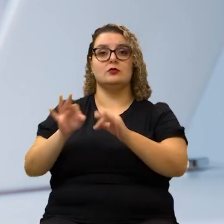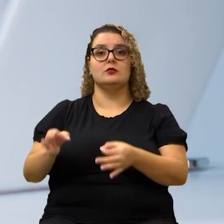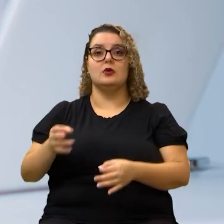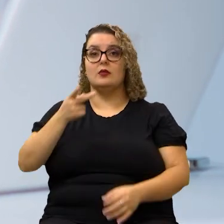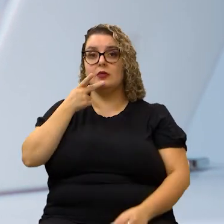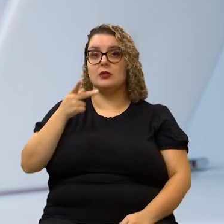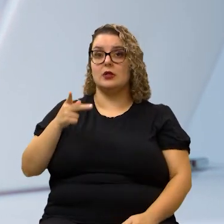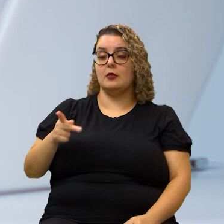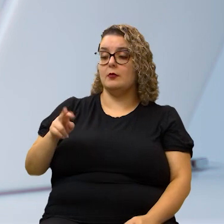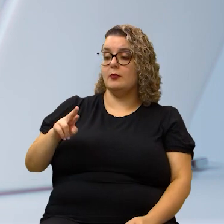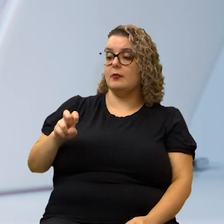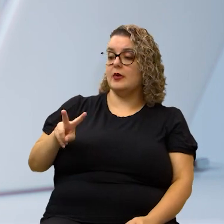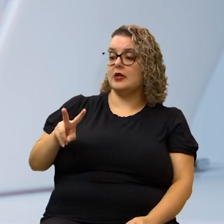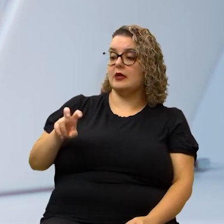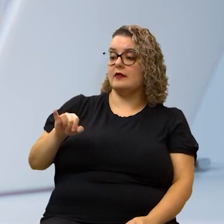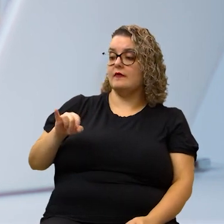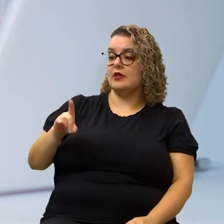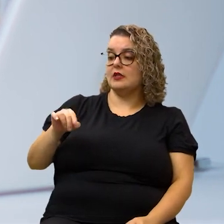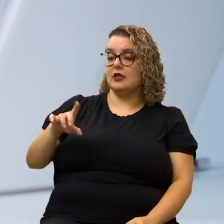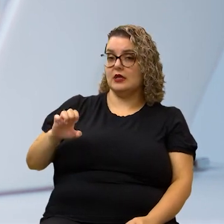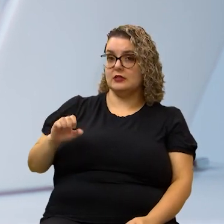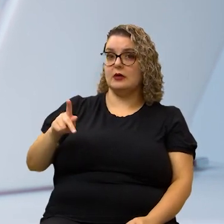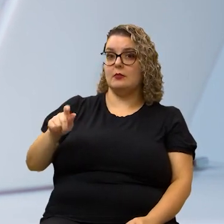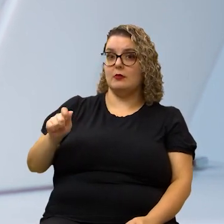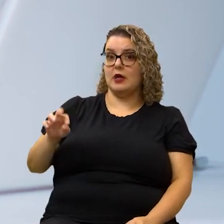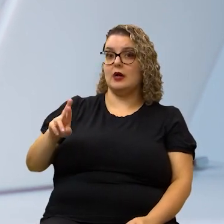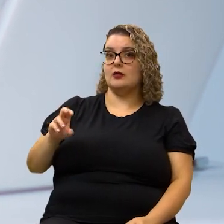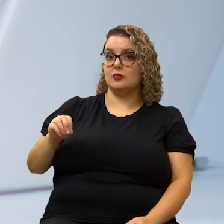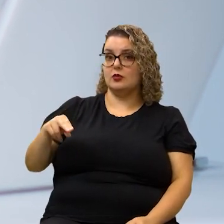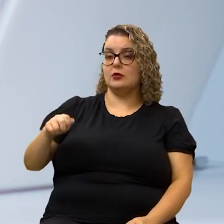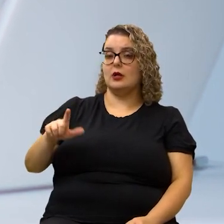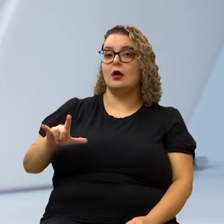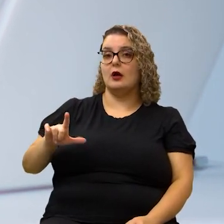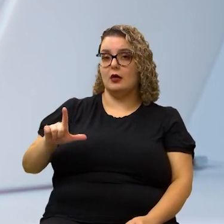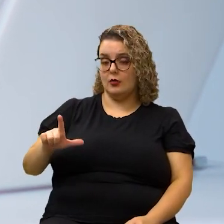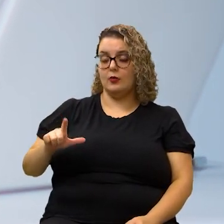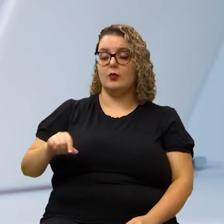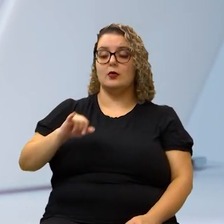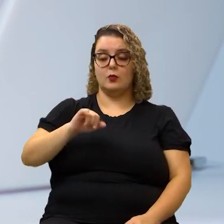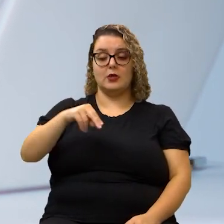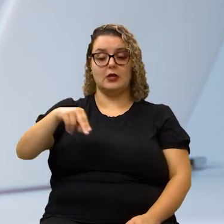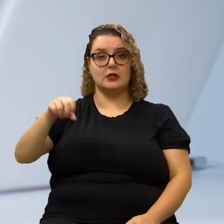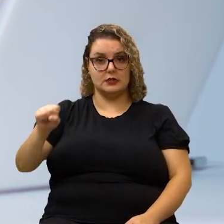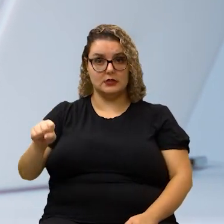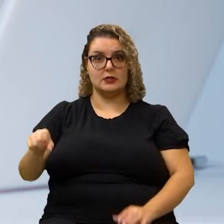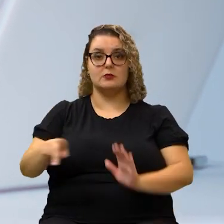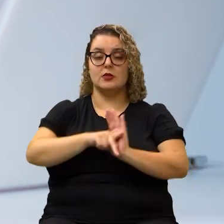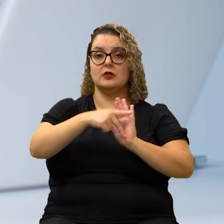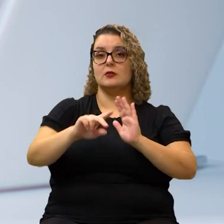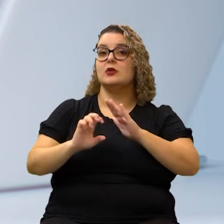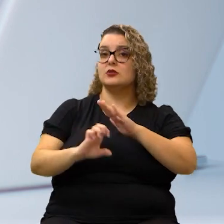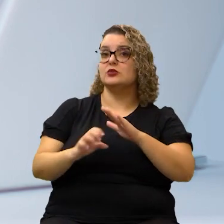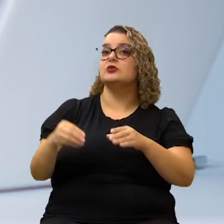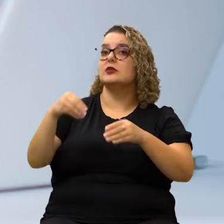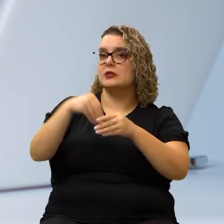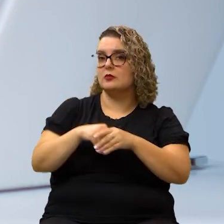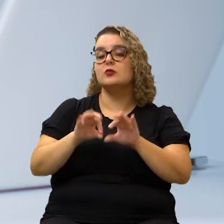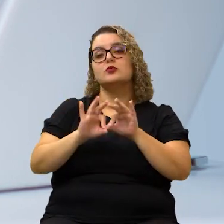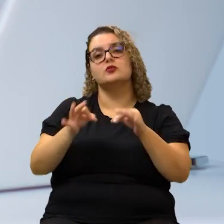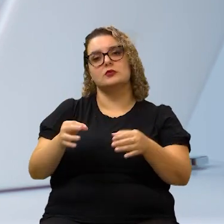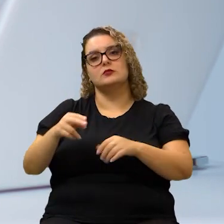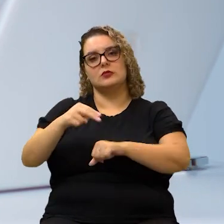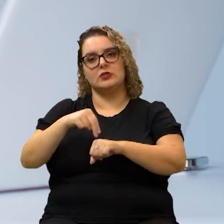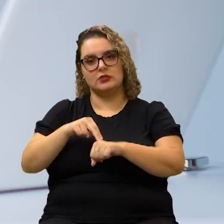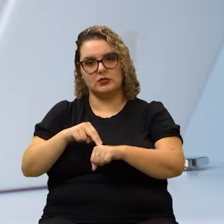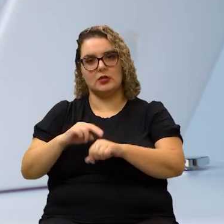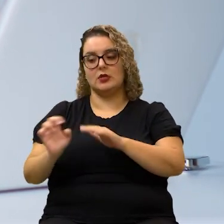Previdência Patronal. A Previdência Patronal é a parcela do INSS, que seria a parcela da empresa. Então ele já está embutido no Simples